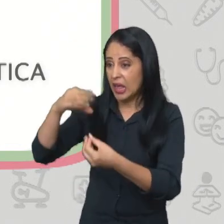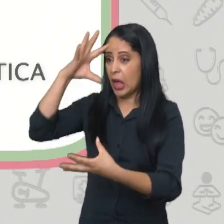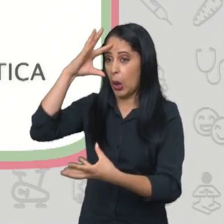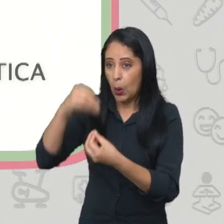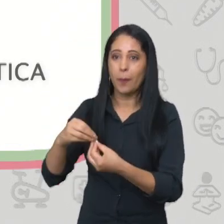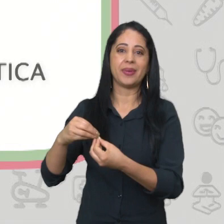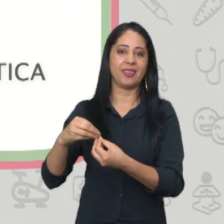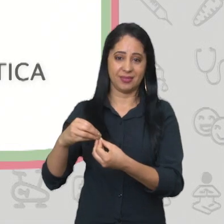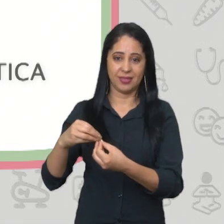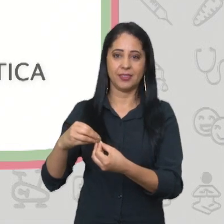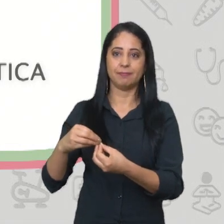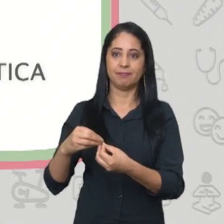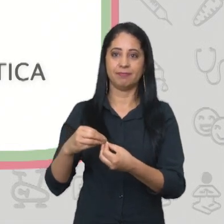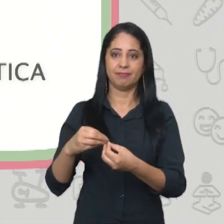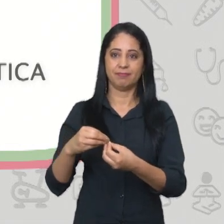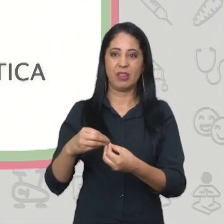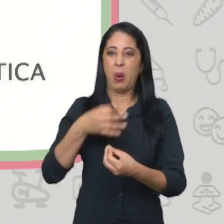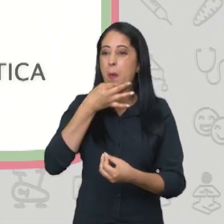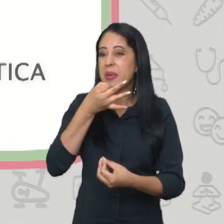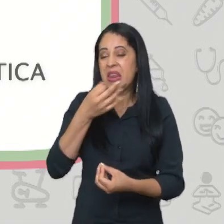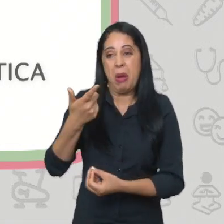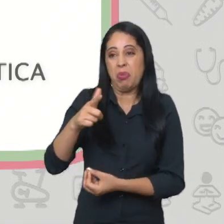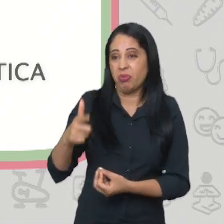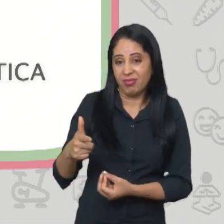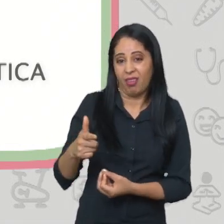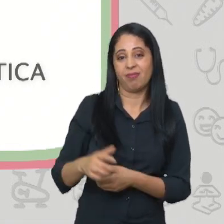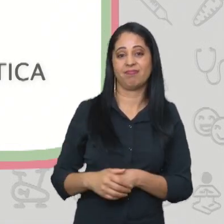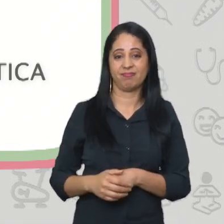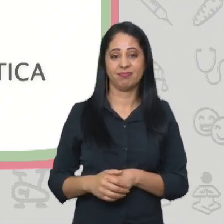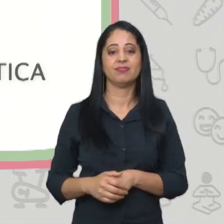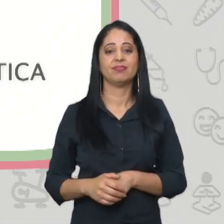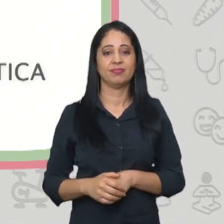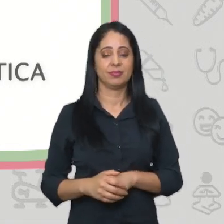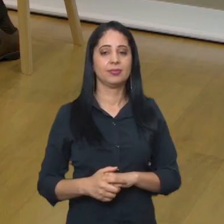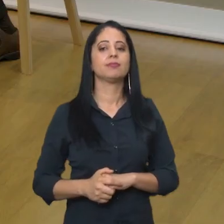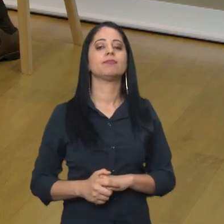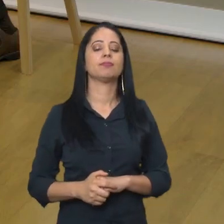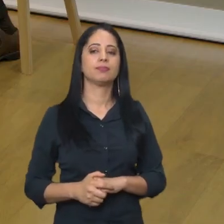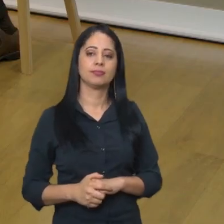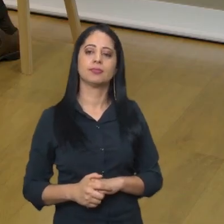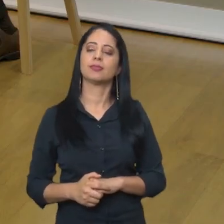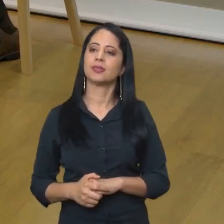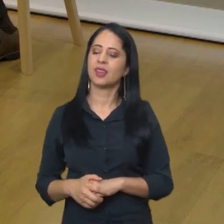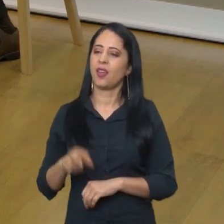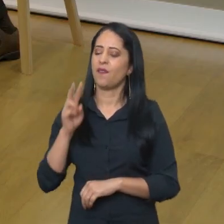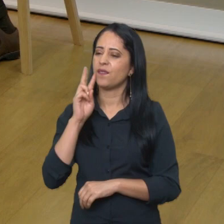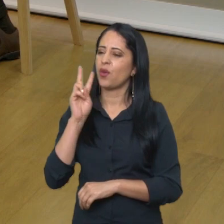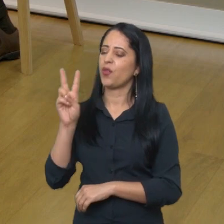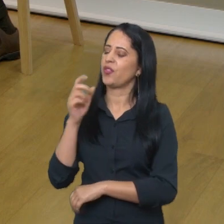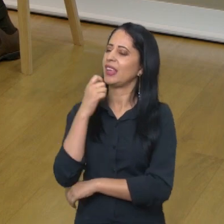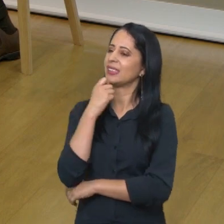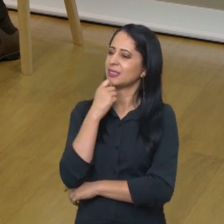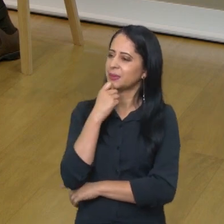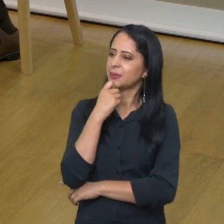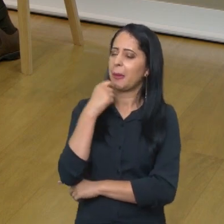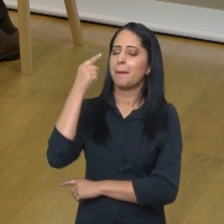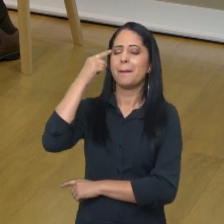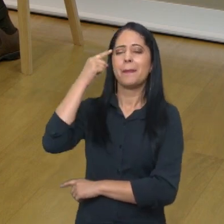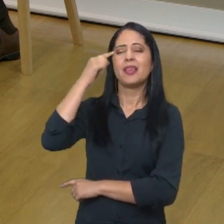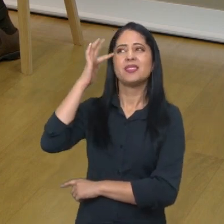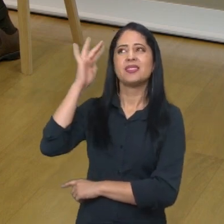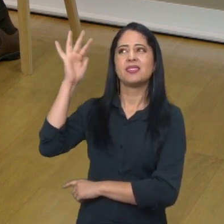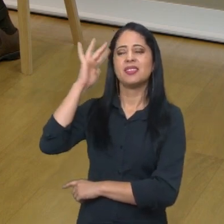crítica. São mais alguns dos sintomas, doutor. Eu olho para isso e fico pensando, né, como